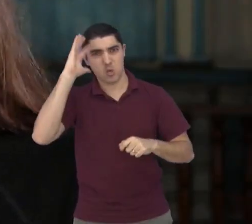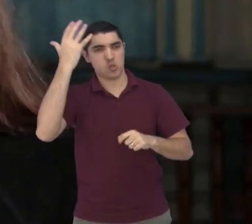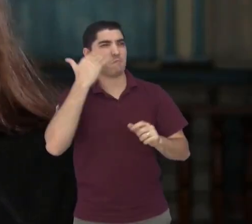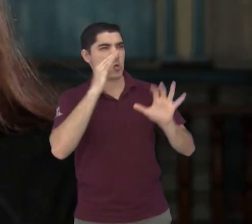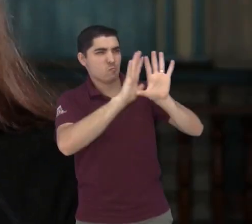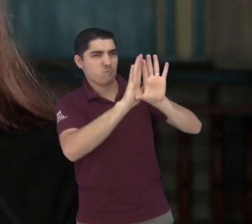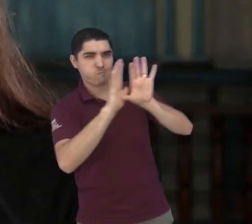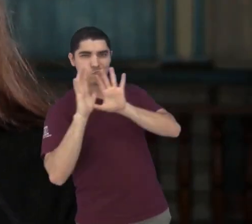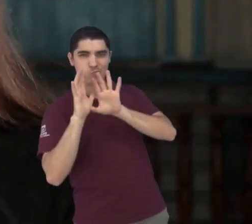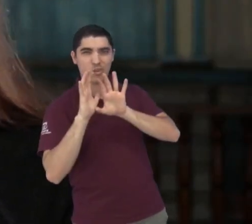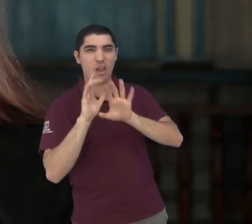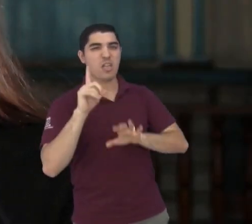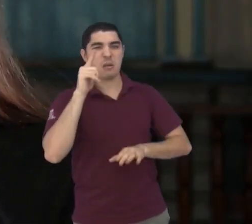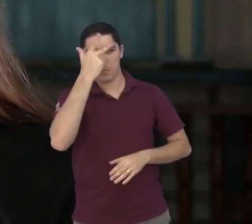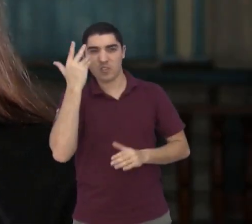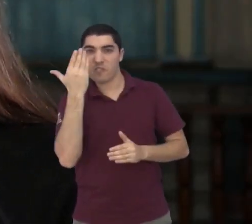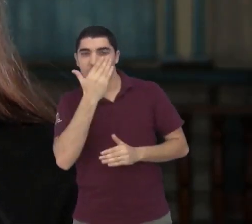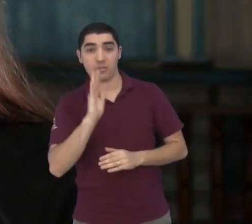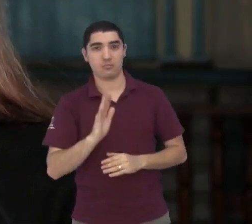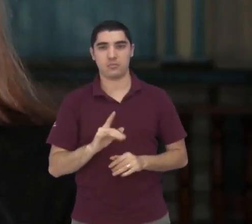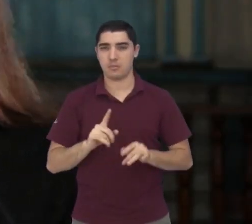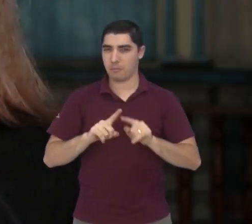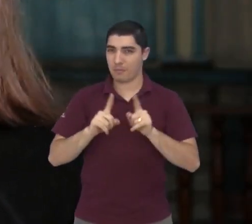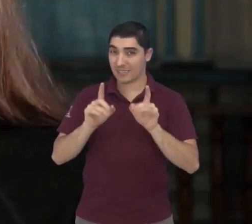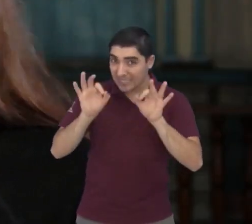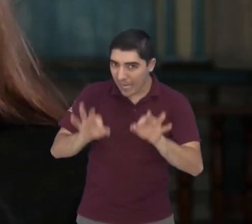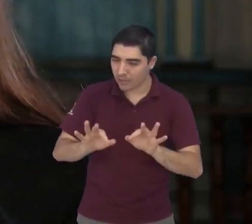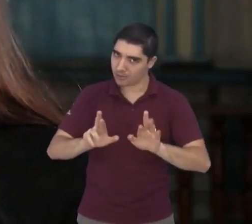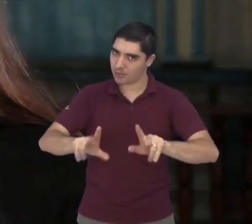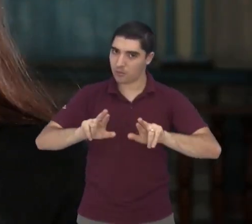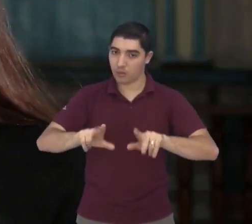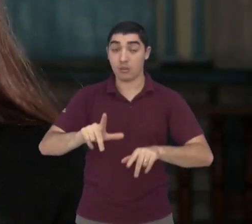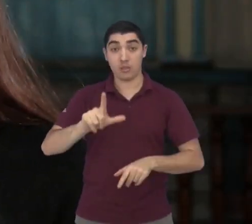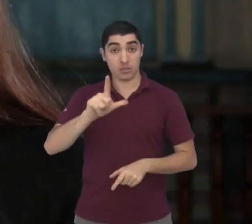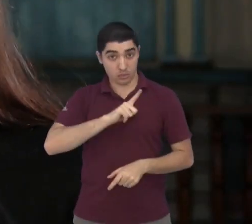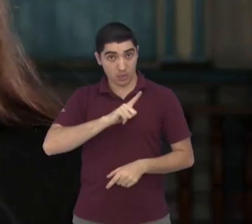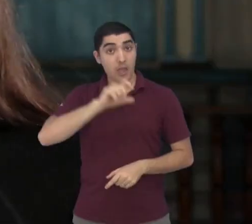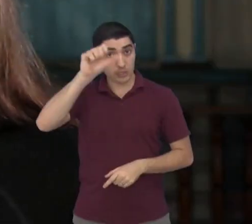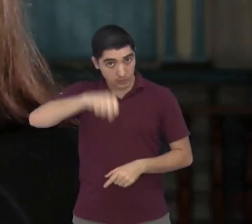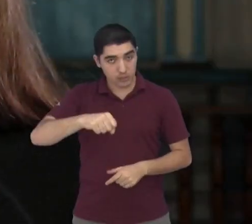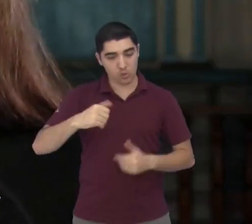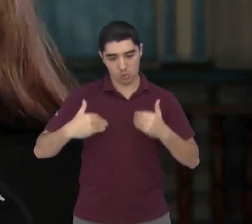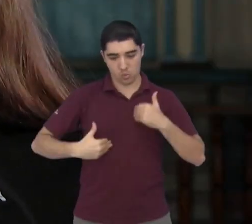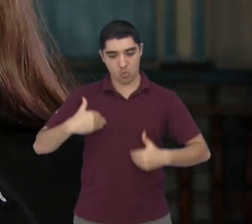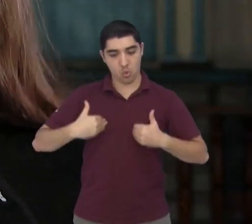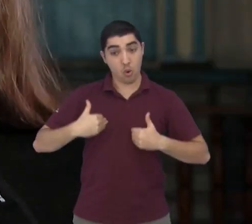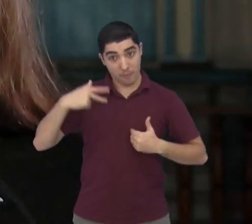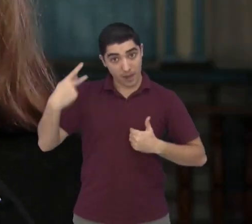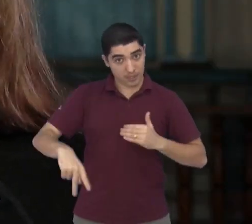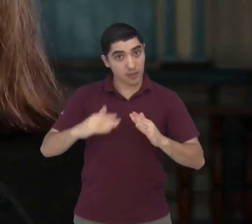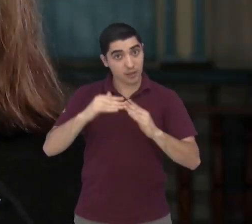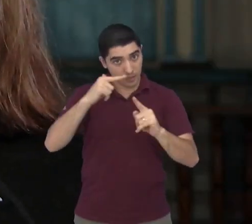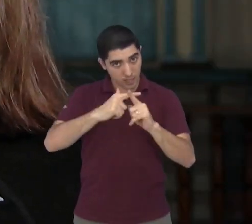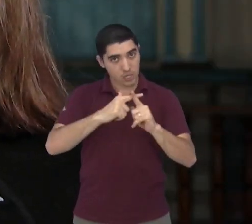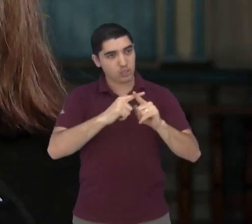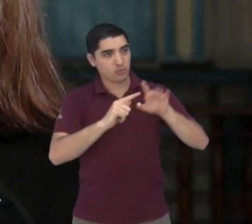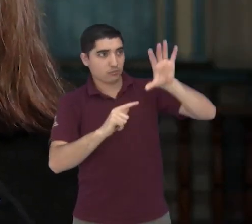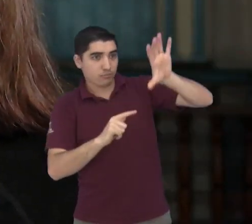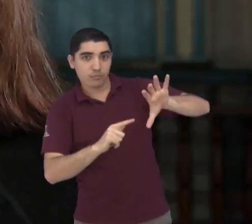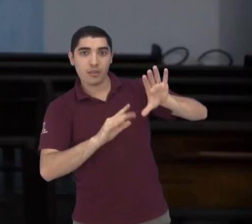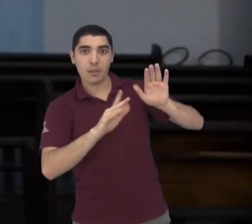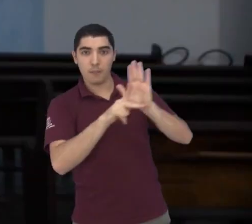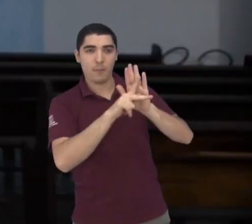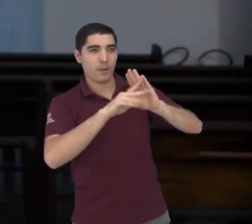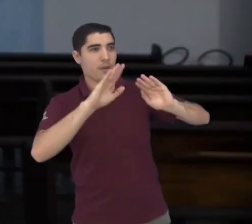Não é bem assim essa questão do corpo na São Benedito. Nós temos, sim, um corpo emparedado na São Benedito e uma imagem que foi